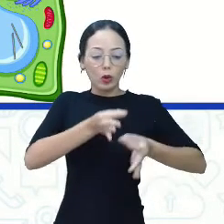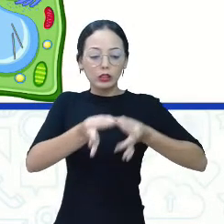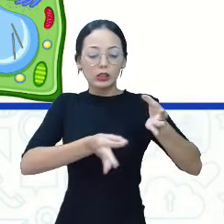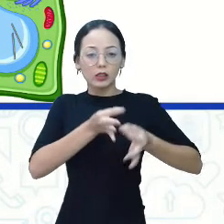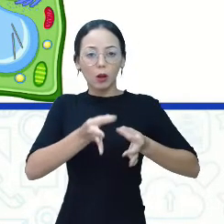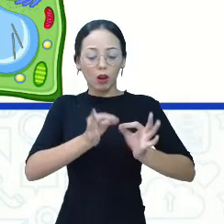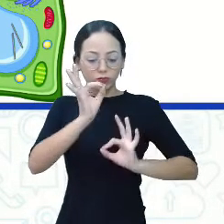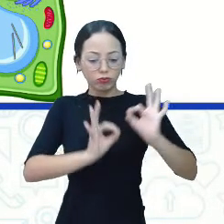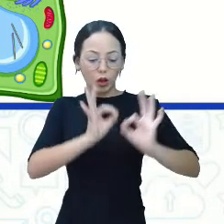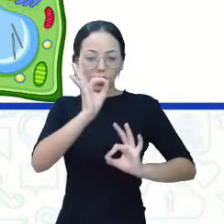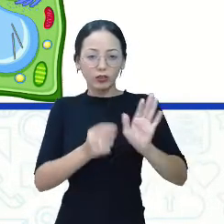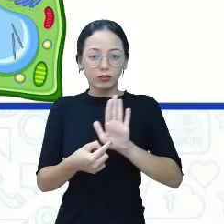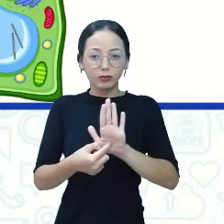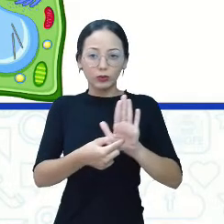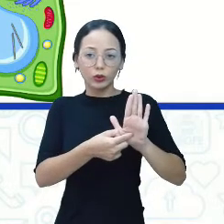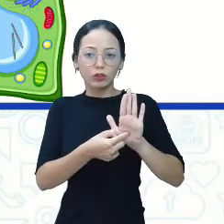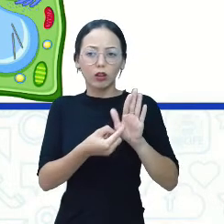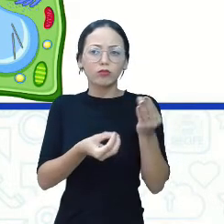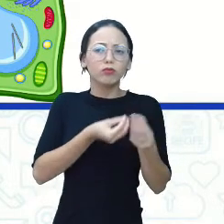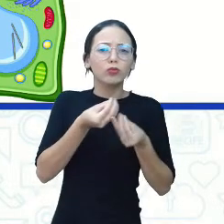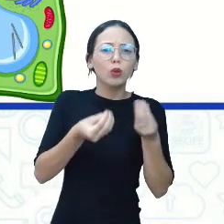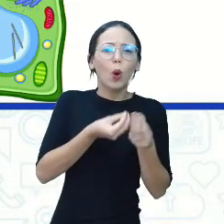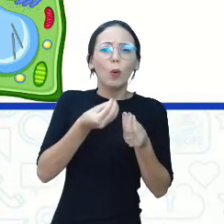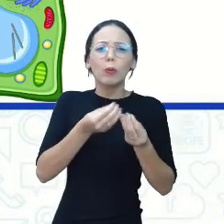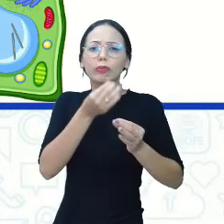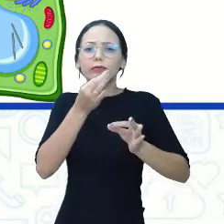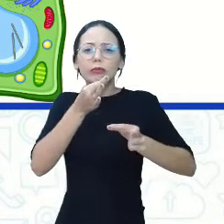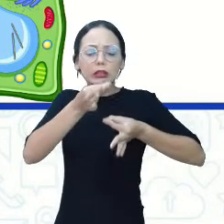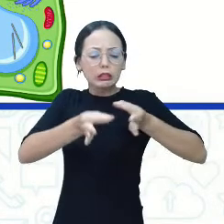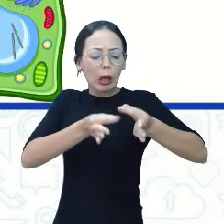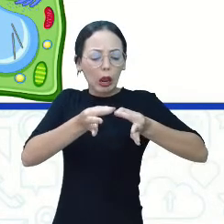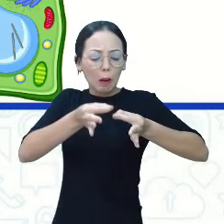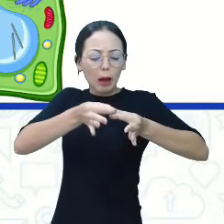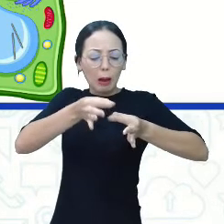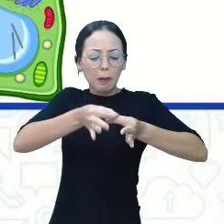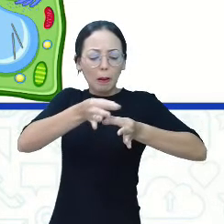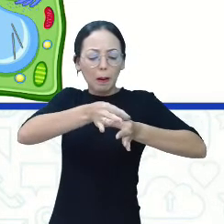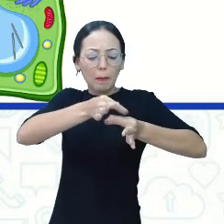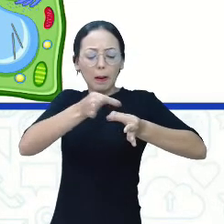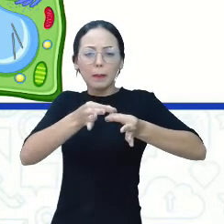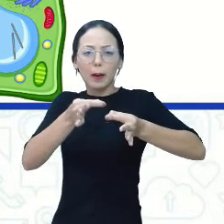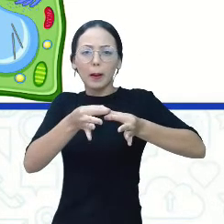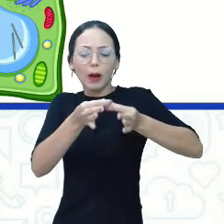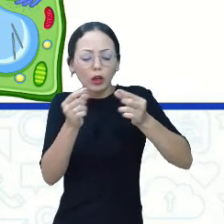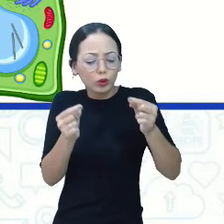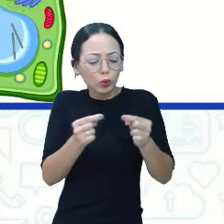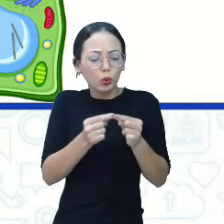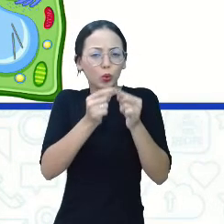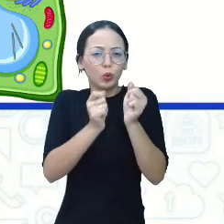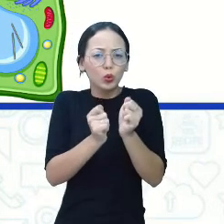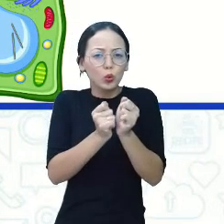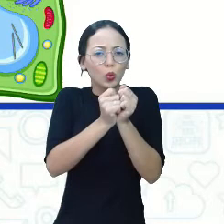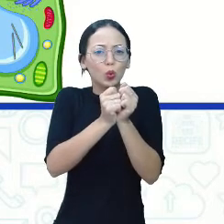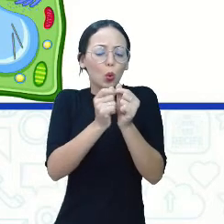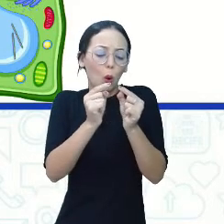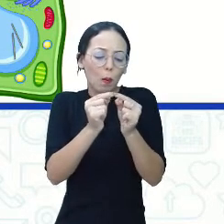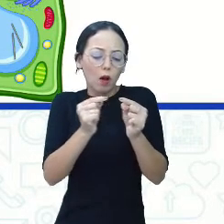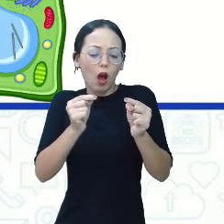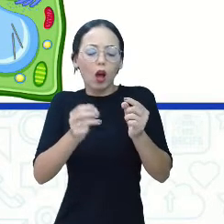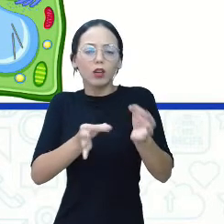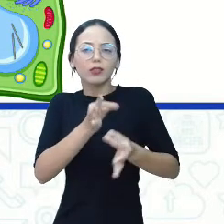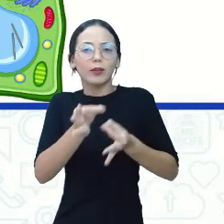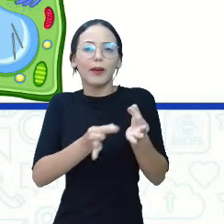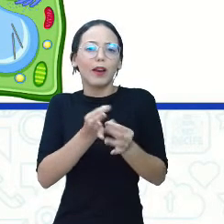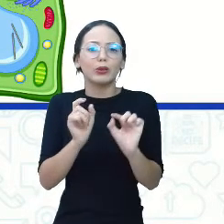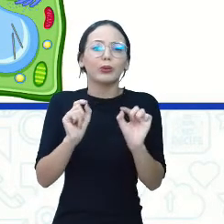estão uma sobre a outra, né? Se elas estão bem coladinhas, se elas estão distantes, porque olha o que eu